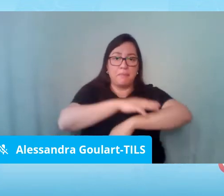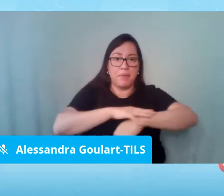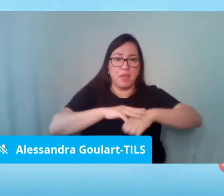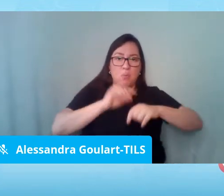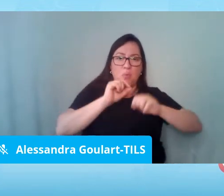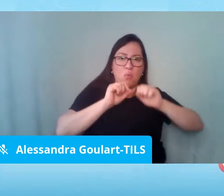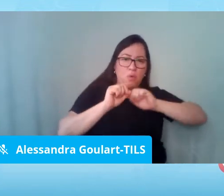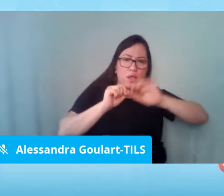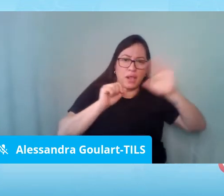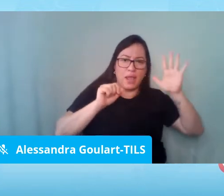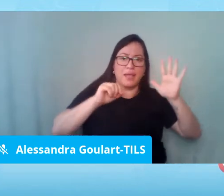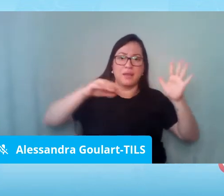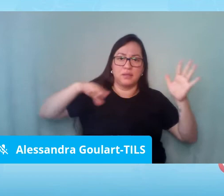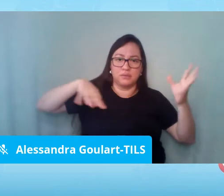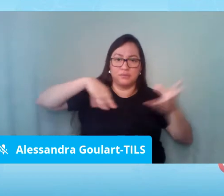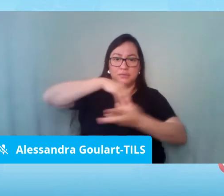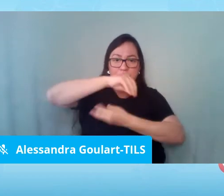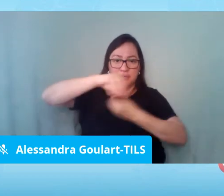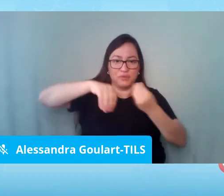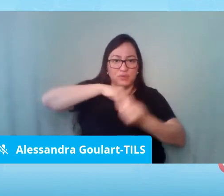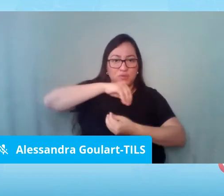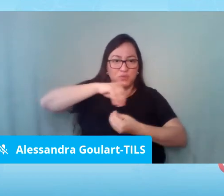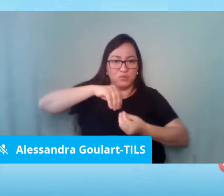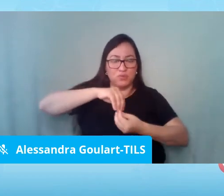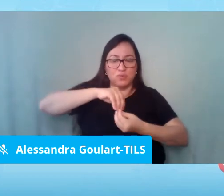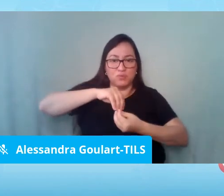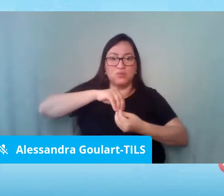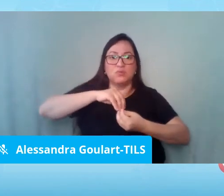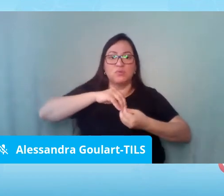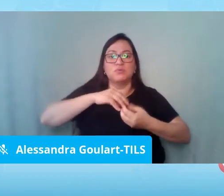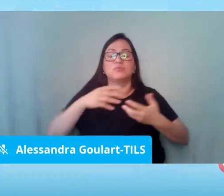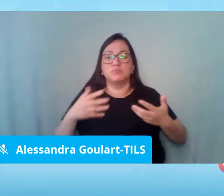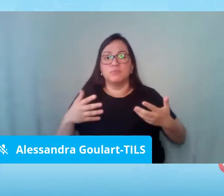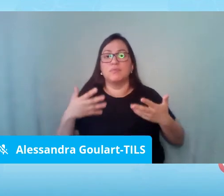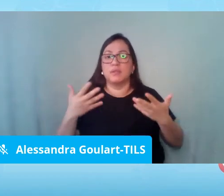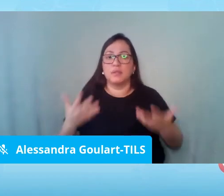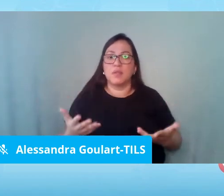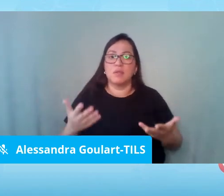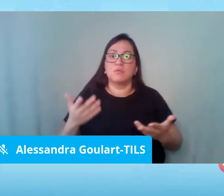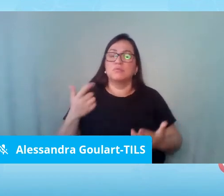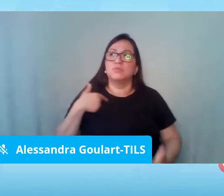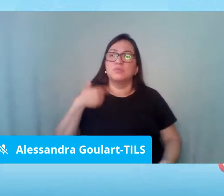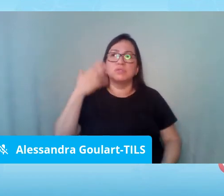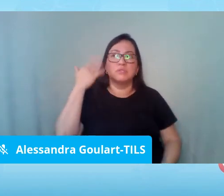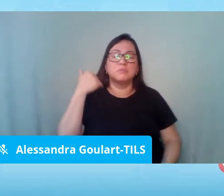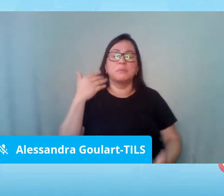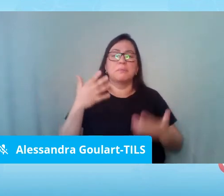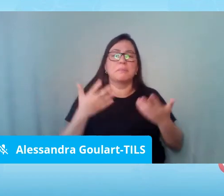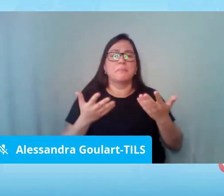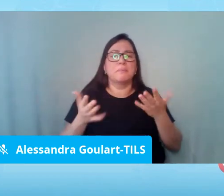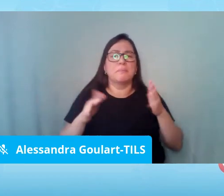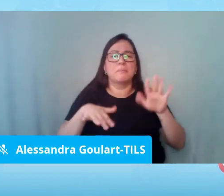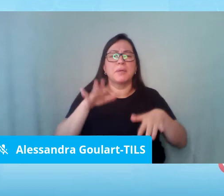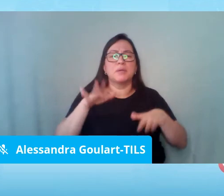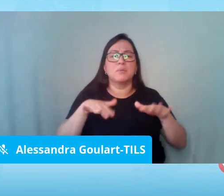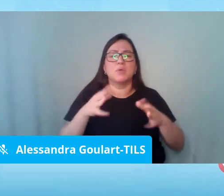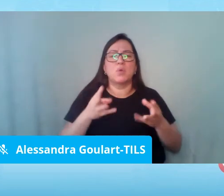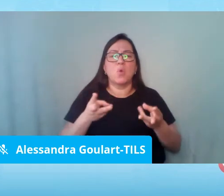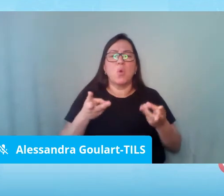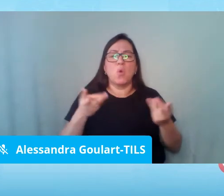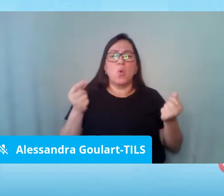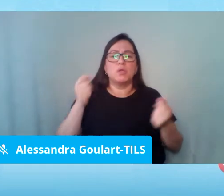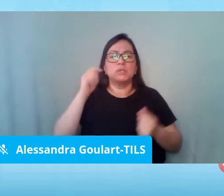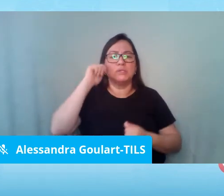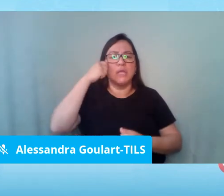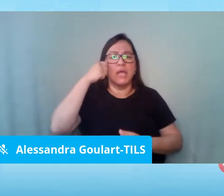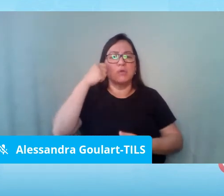uma pesquisa há pouco tempo falando de quantos negros a gente tem na Secretaria do Estado, né, no Rio Grande do Sul,